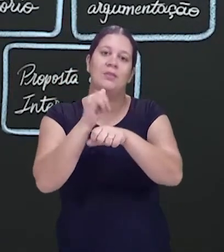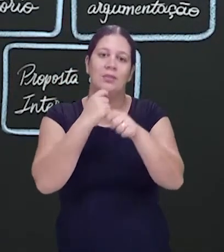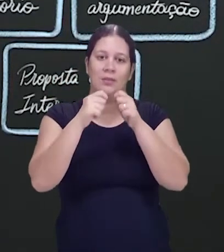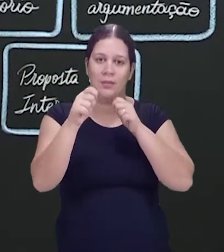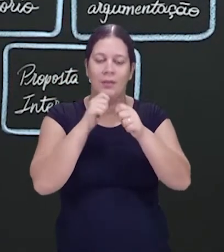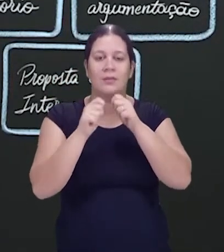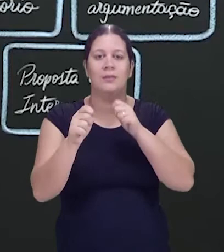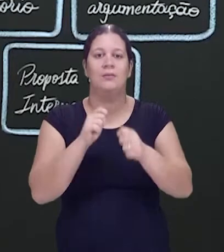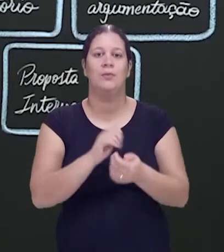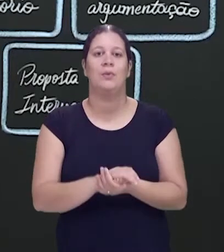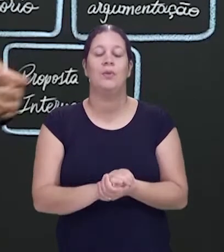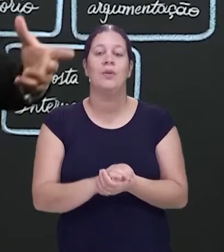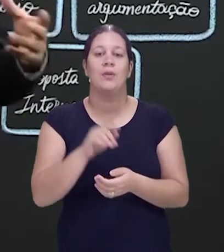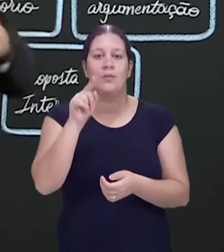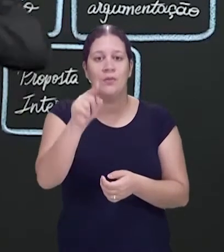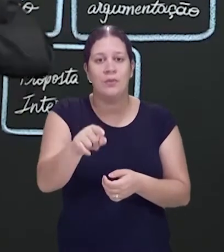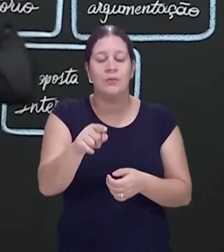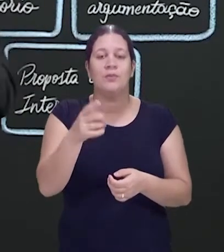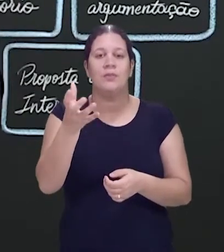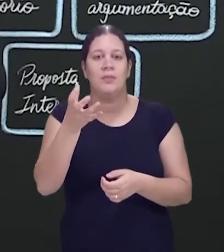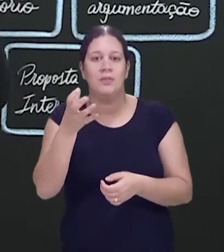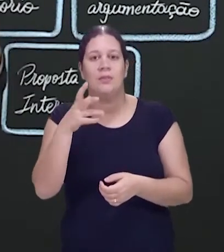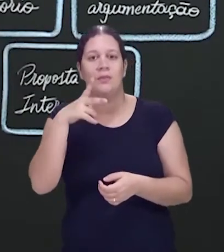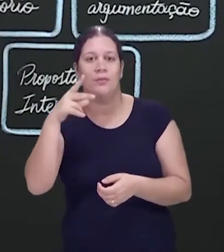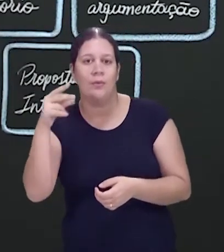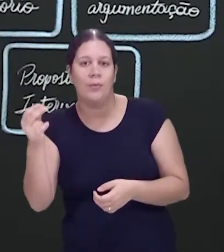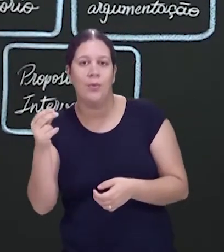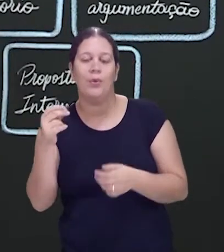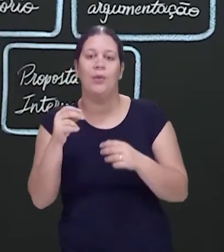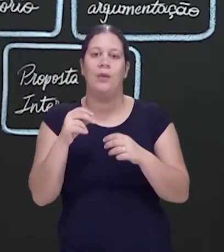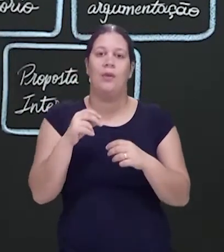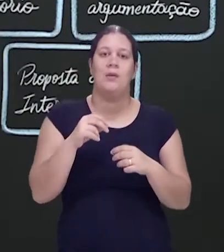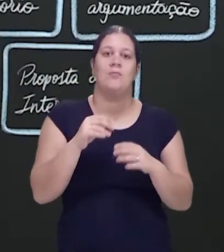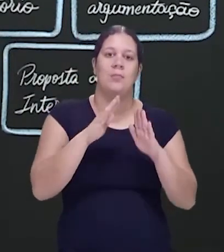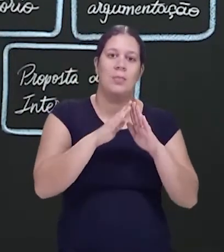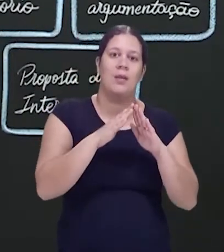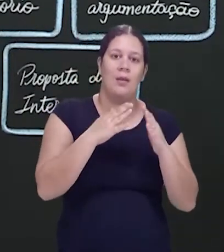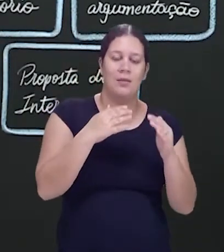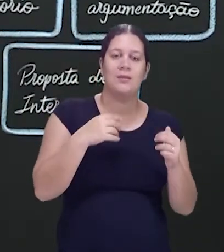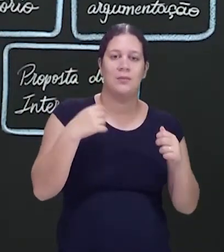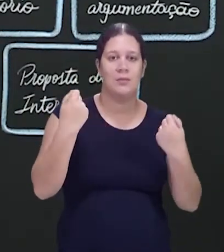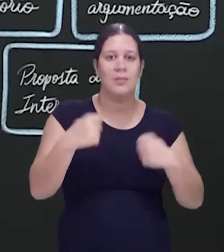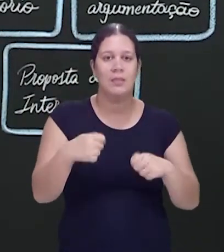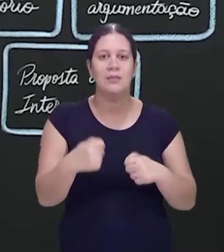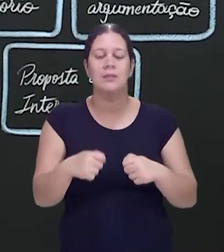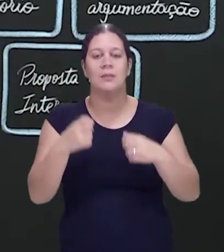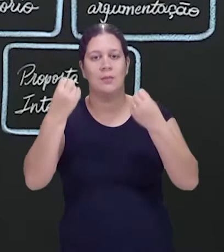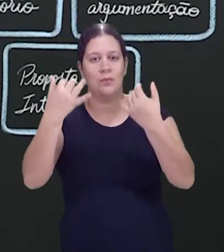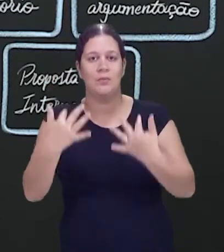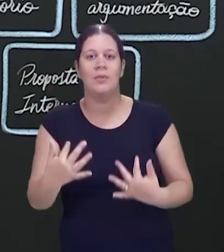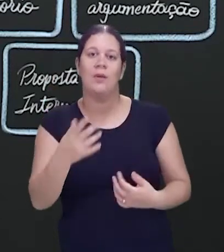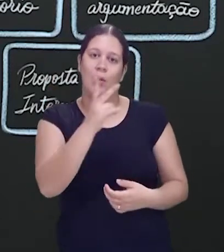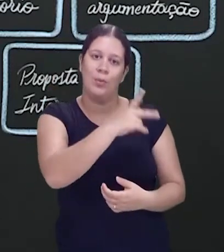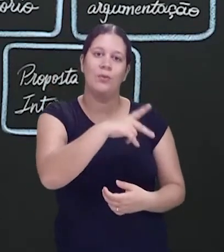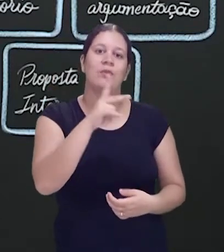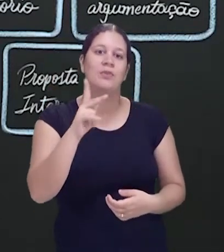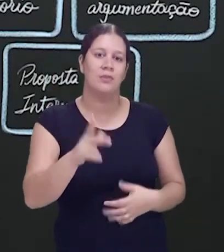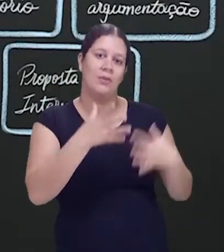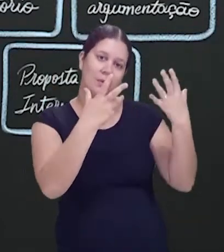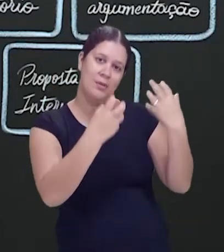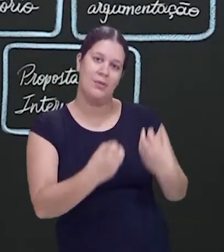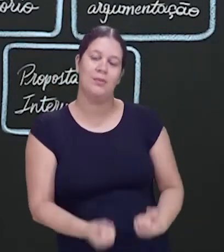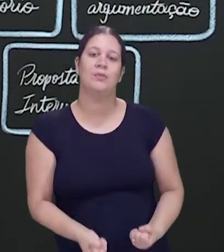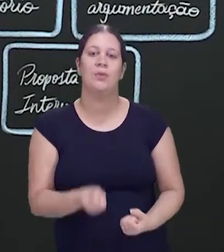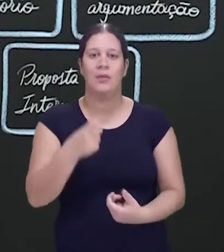estratégias argumentativas. Imagine você que se você quiser sair mais cedo da aula, por exemplo, você vai ter que apresentar uma justificativa que convença o seu professor